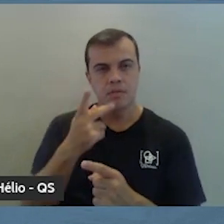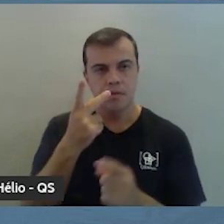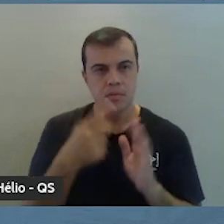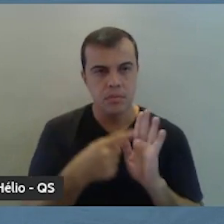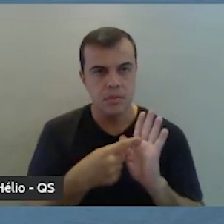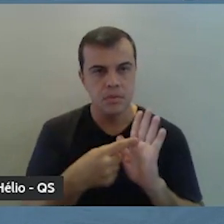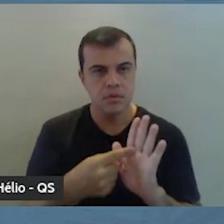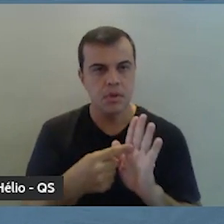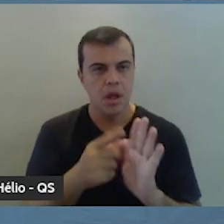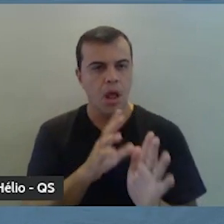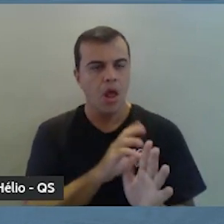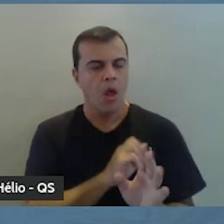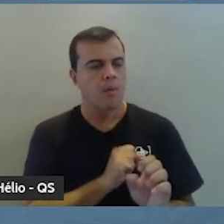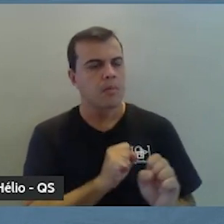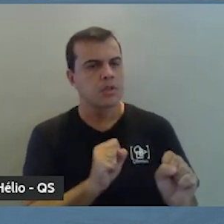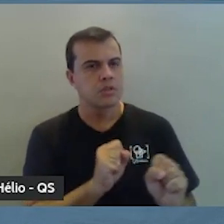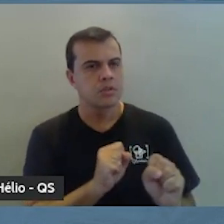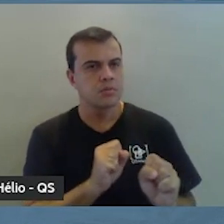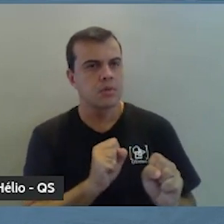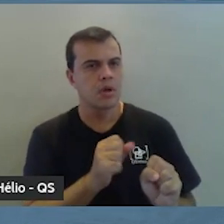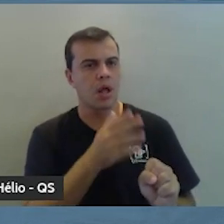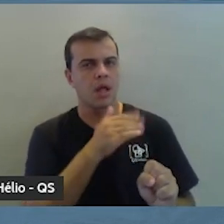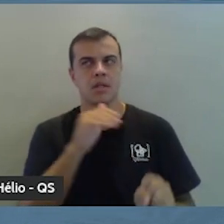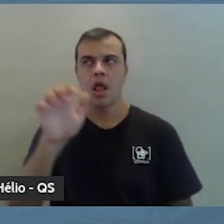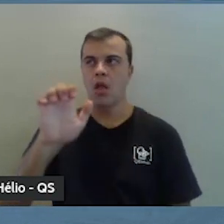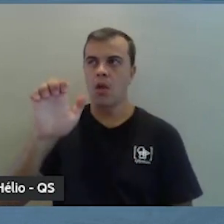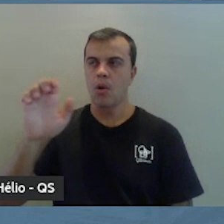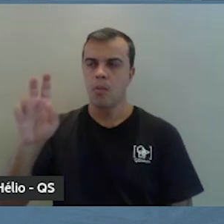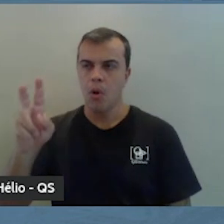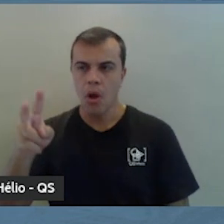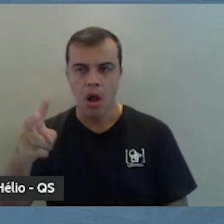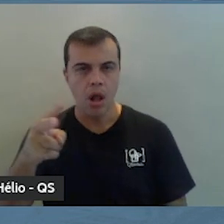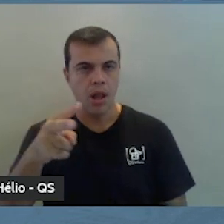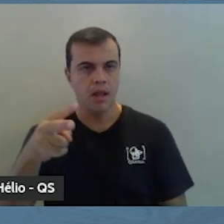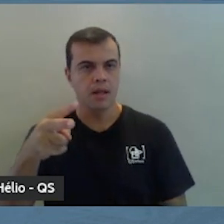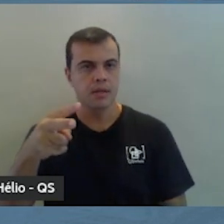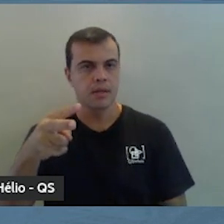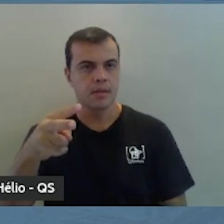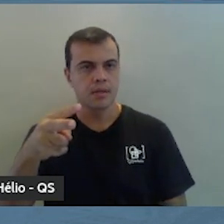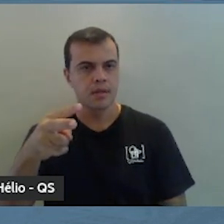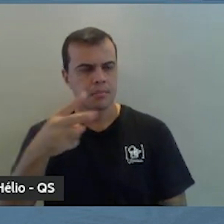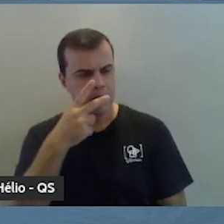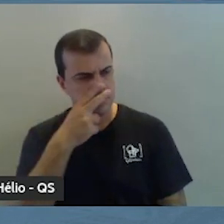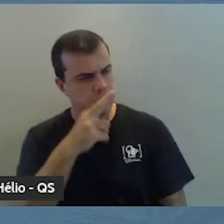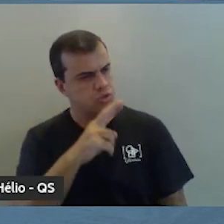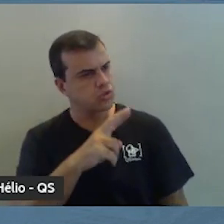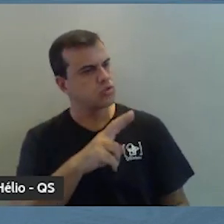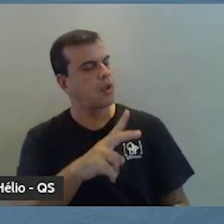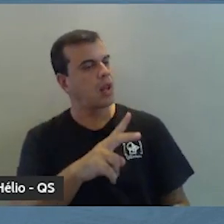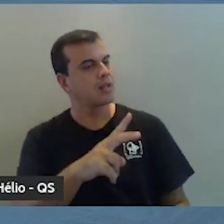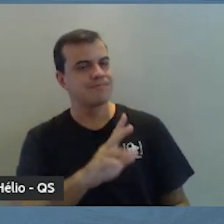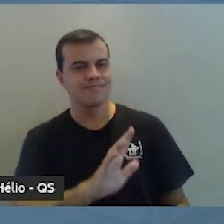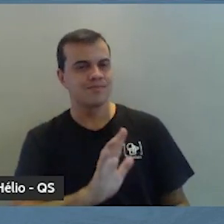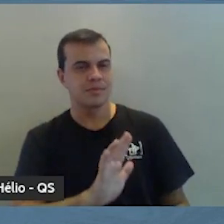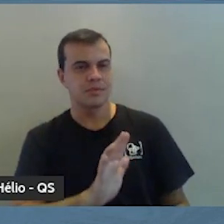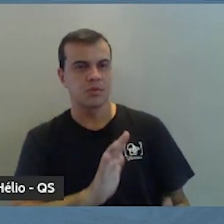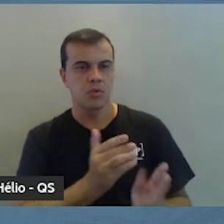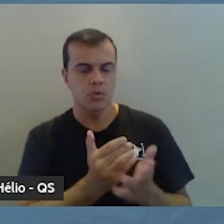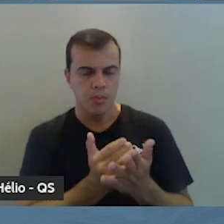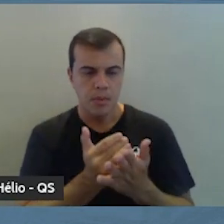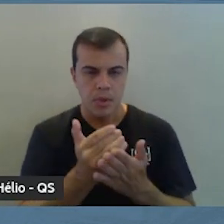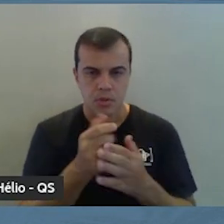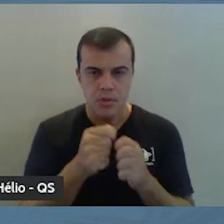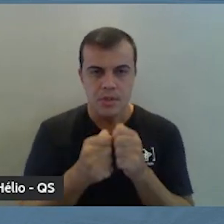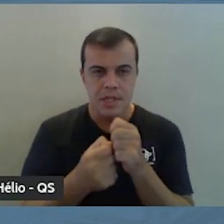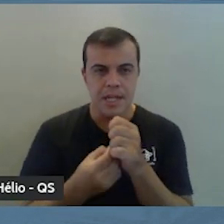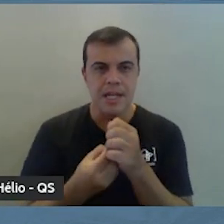aquele romantismo do europeu que olha para a terra exótica. É um início de